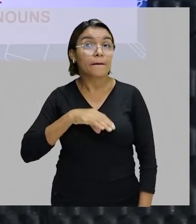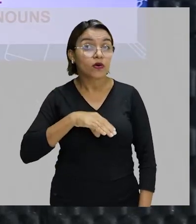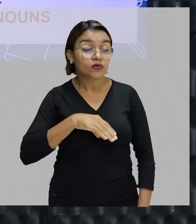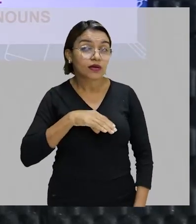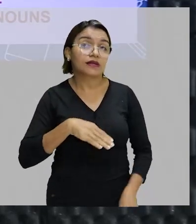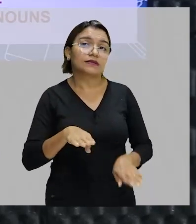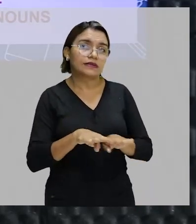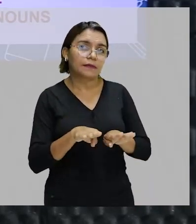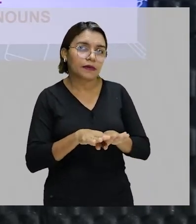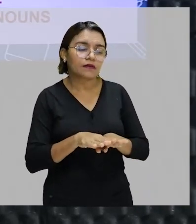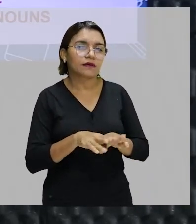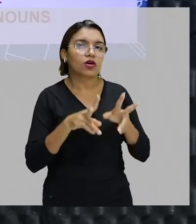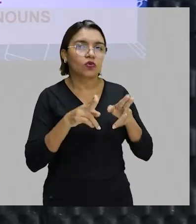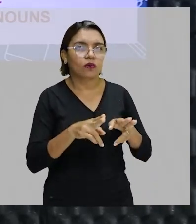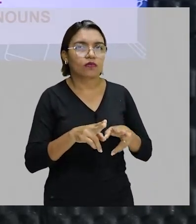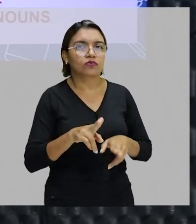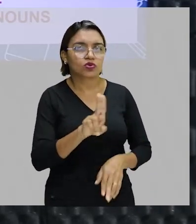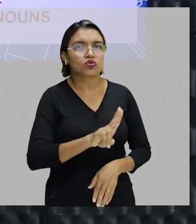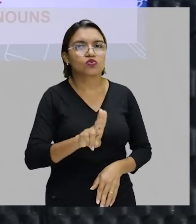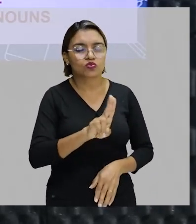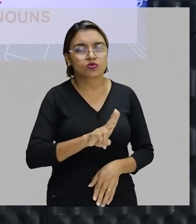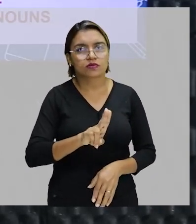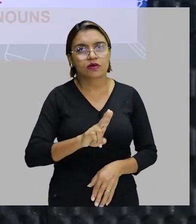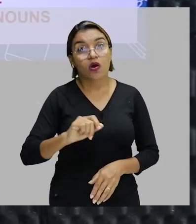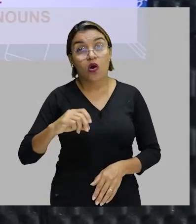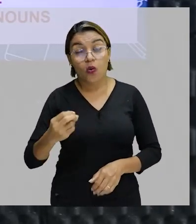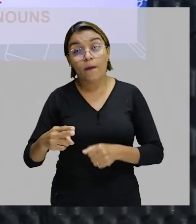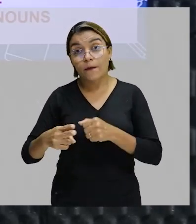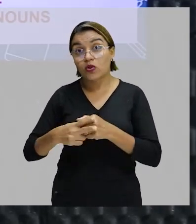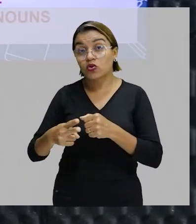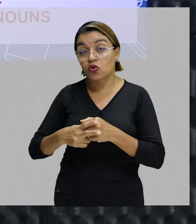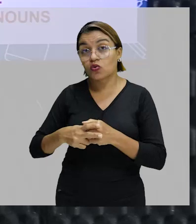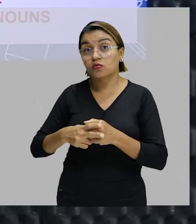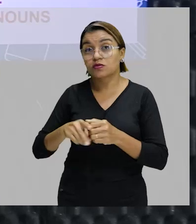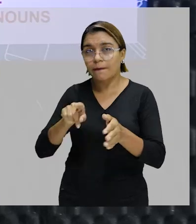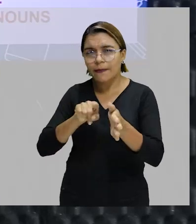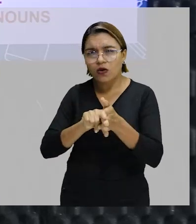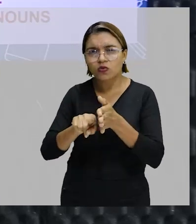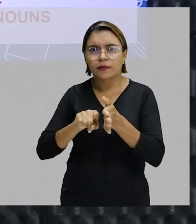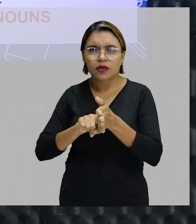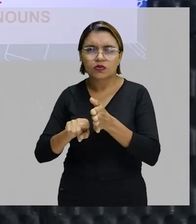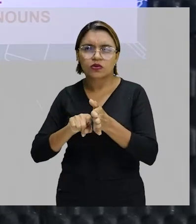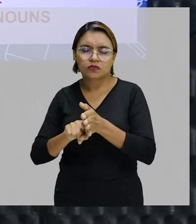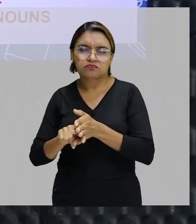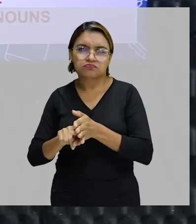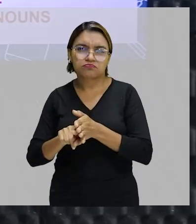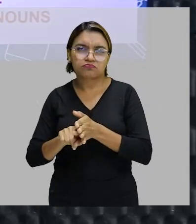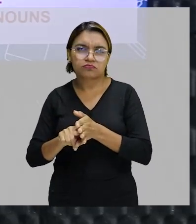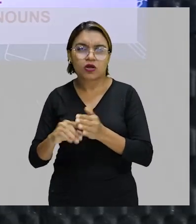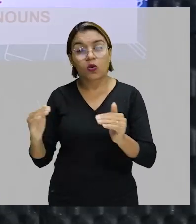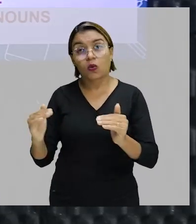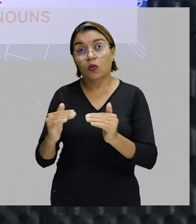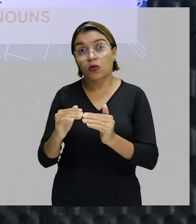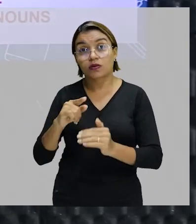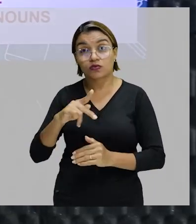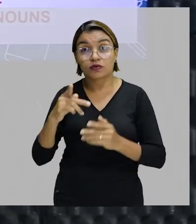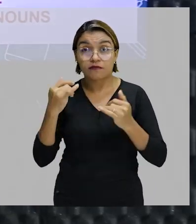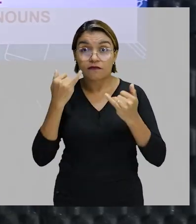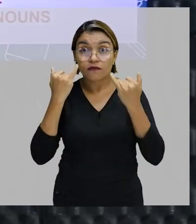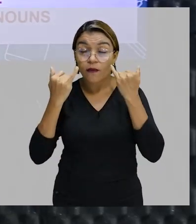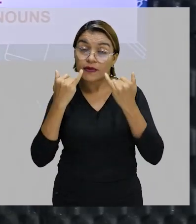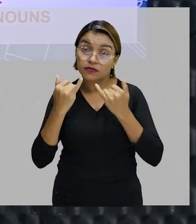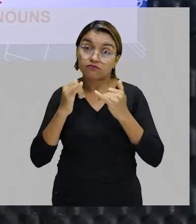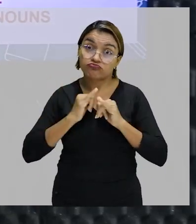palavras interrogativas ou pronomes interrogativos que nós utilizamos conforme a informação que você quer obter, tá?